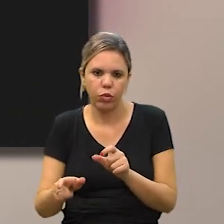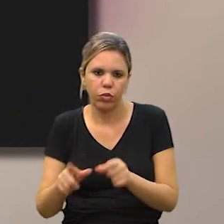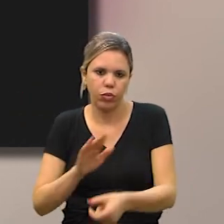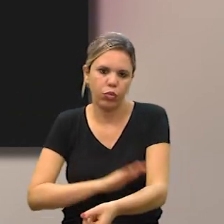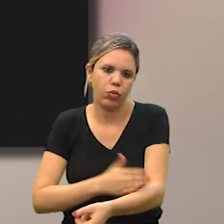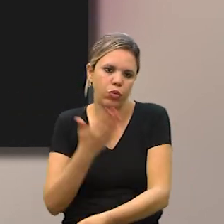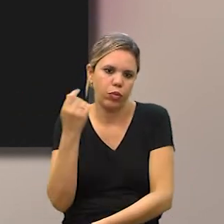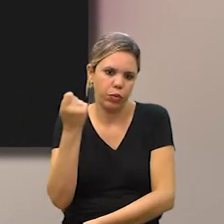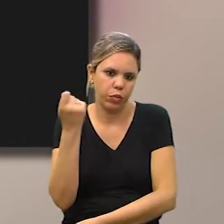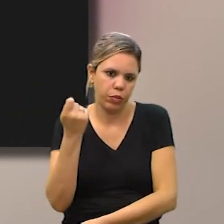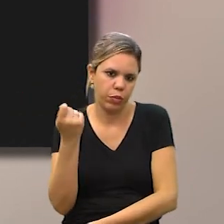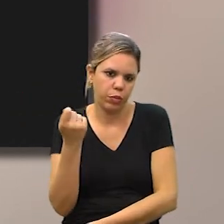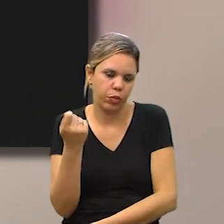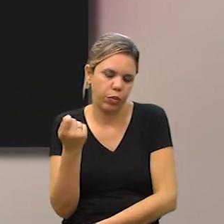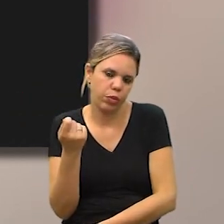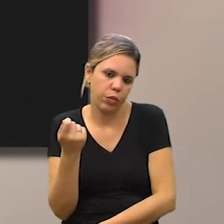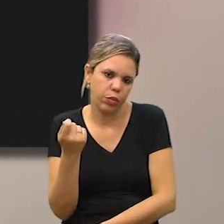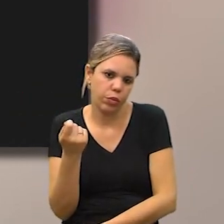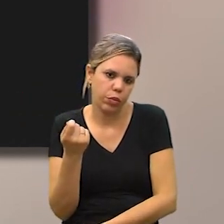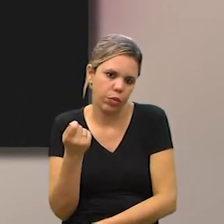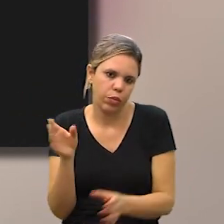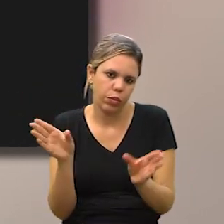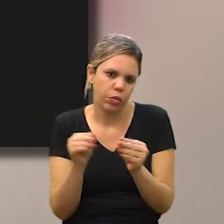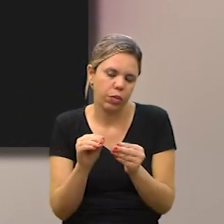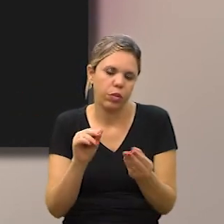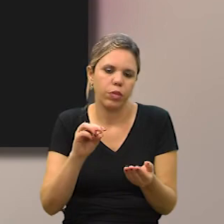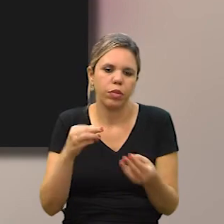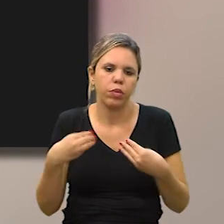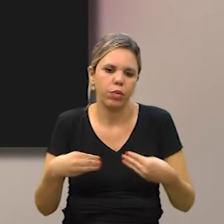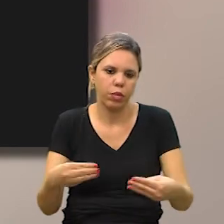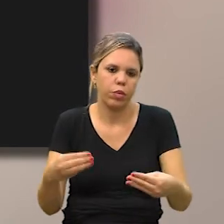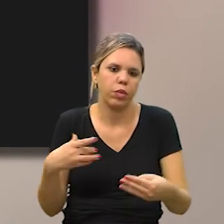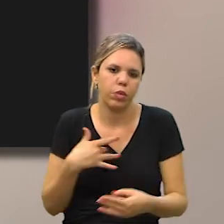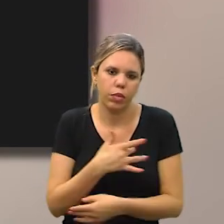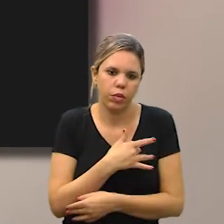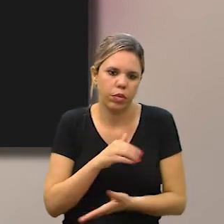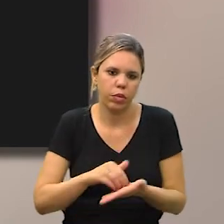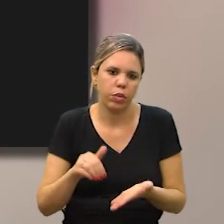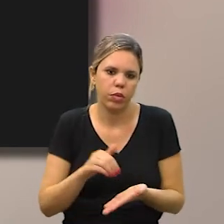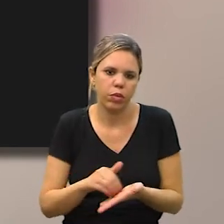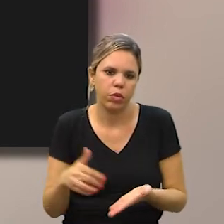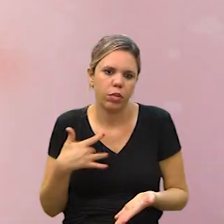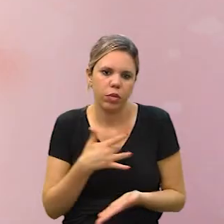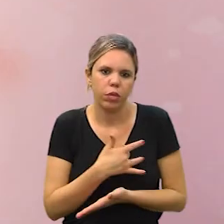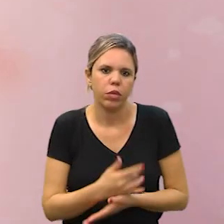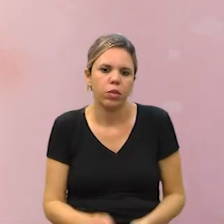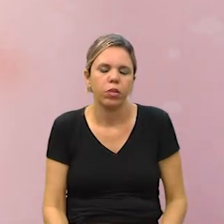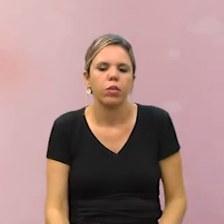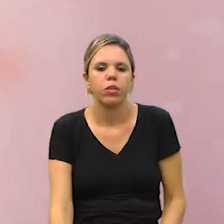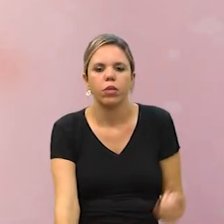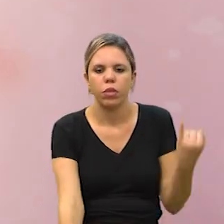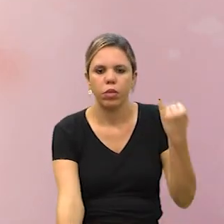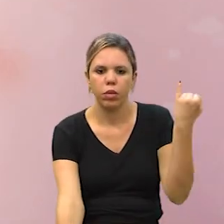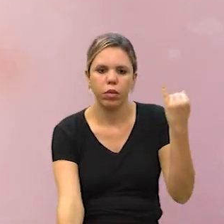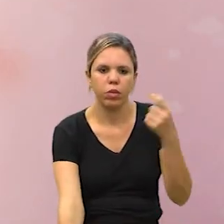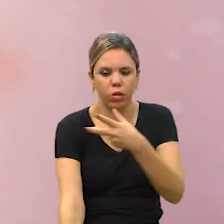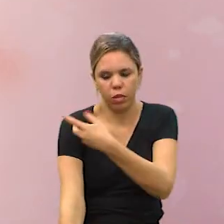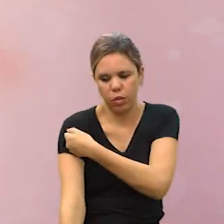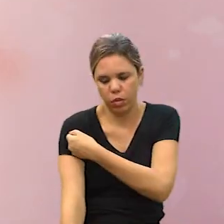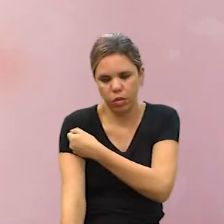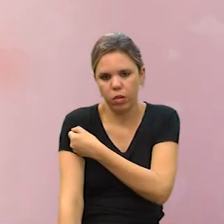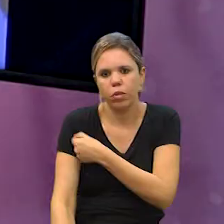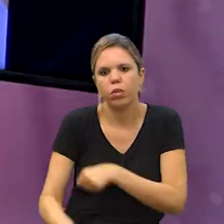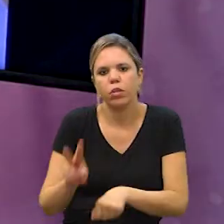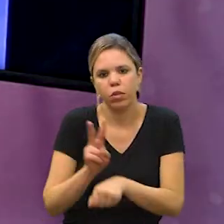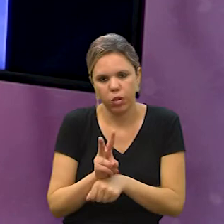que a hipertensão mais grave mas isso está sendo definido pelo Ministério e pela secretaria de ação o importante é tomar